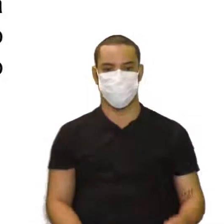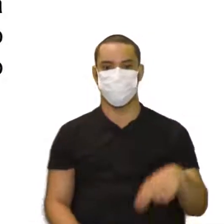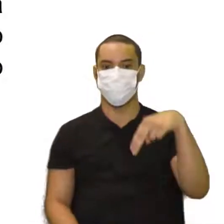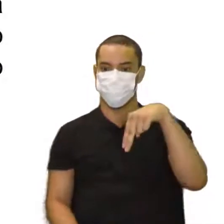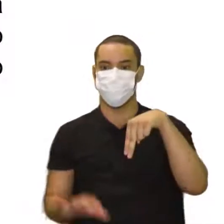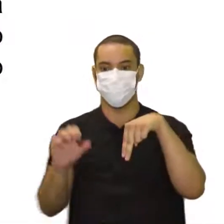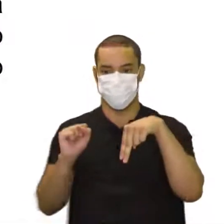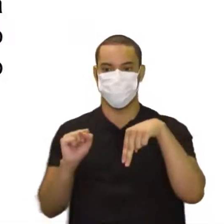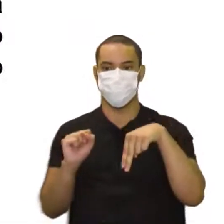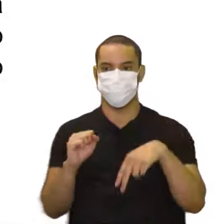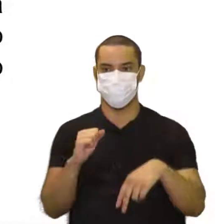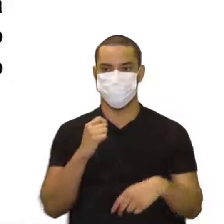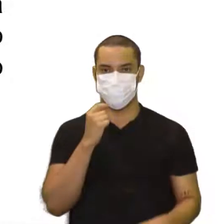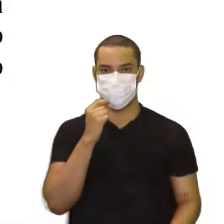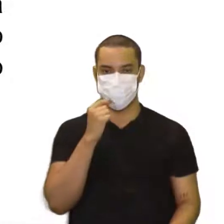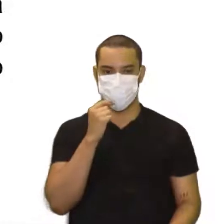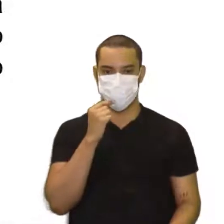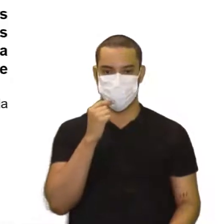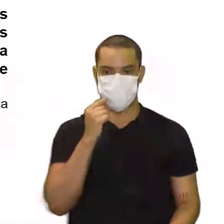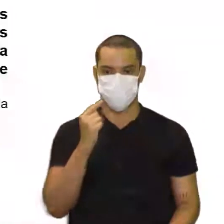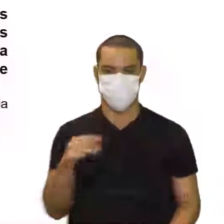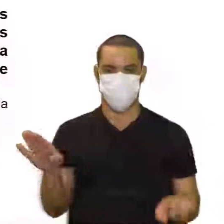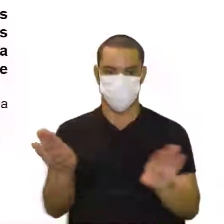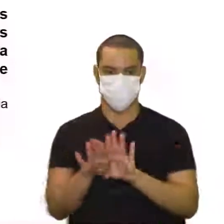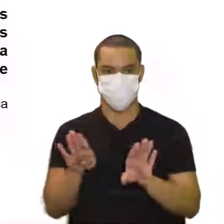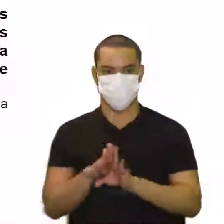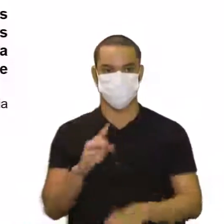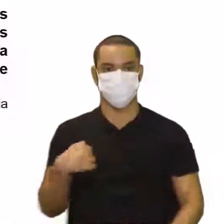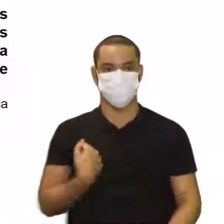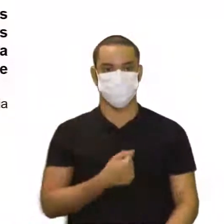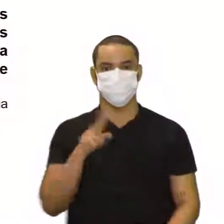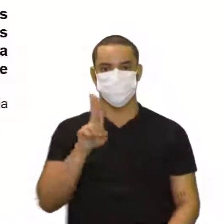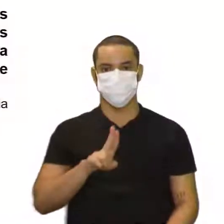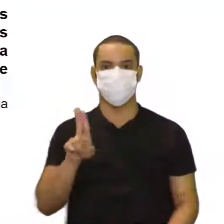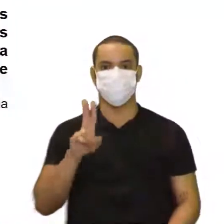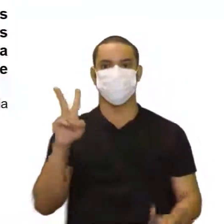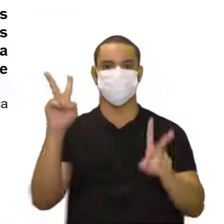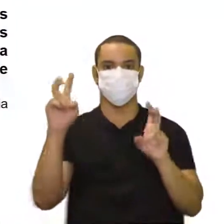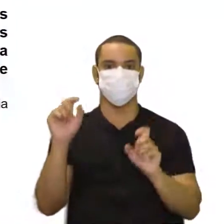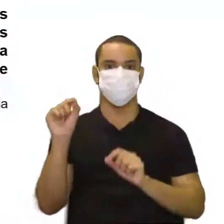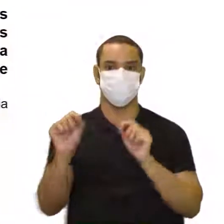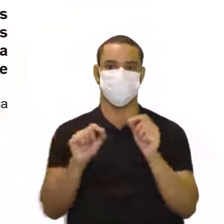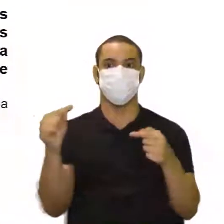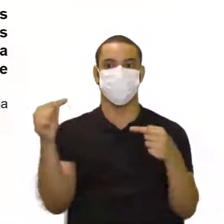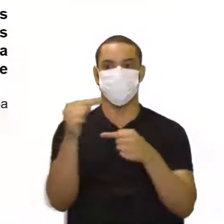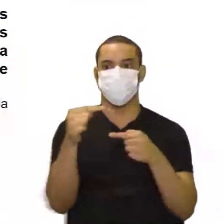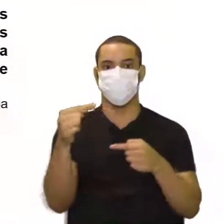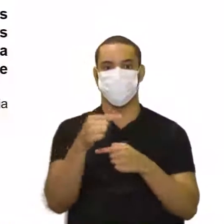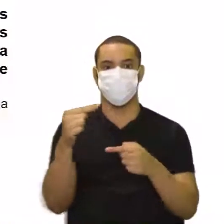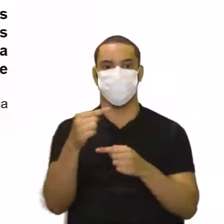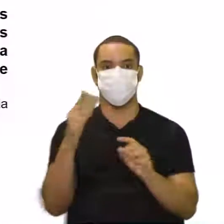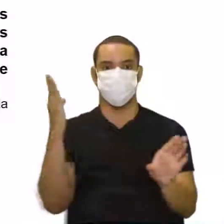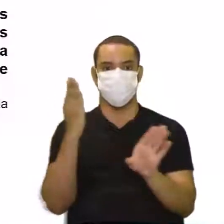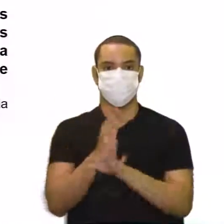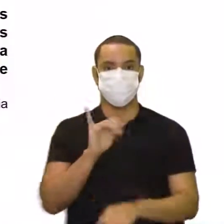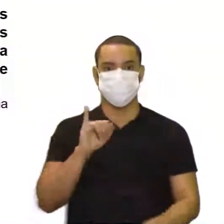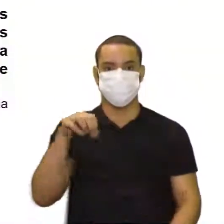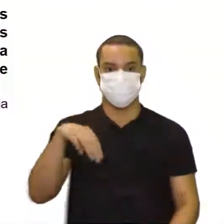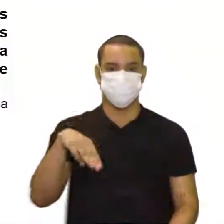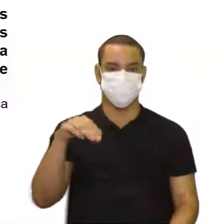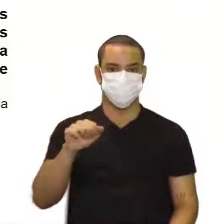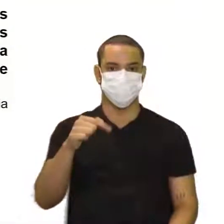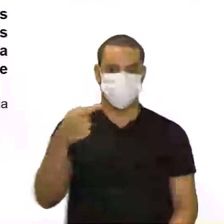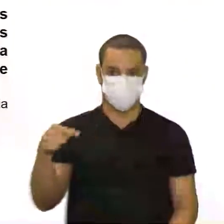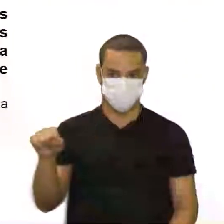polo sul. E aqui a gente vai trabalhar a respeito das polaridades desse ímã. Então vamos lá, olha só,